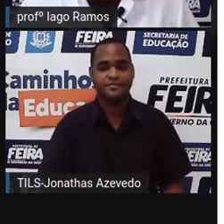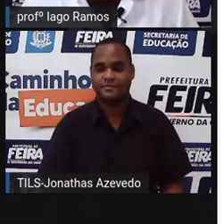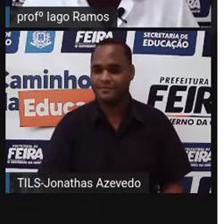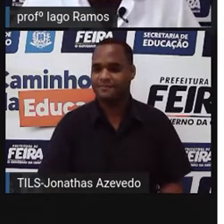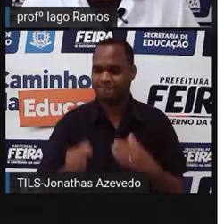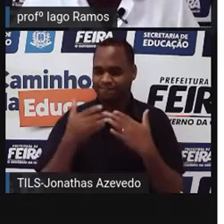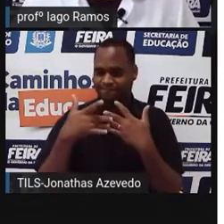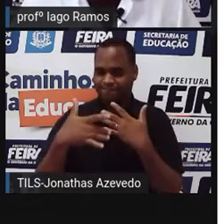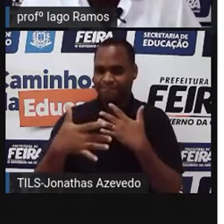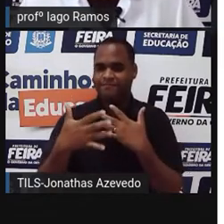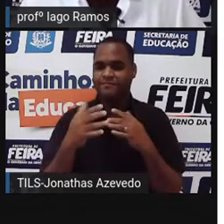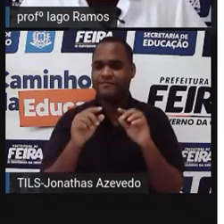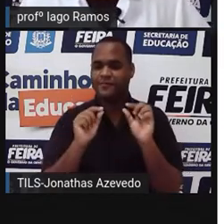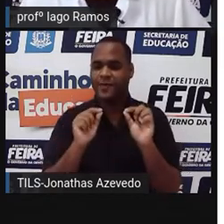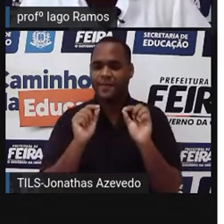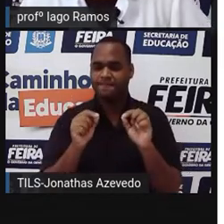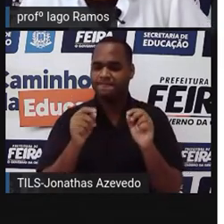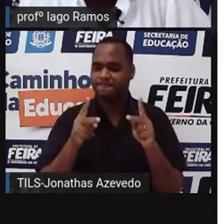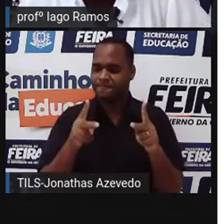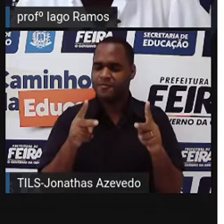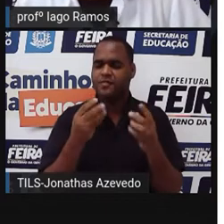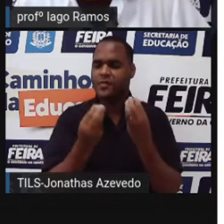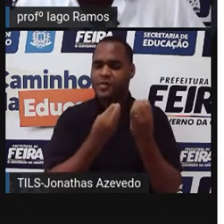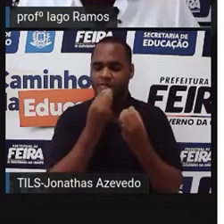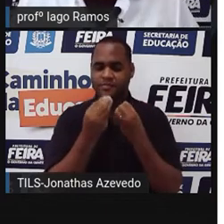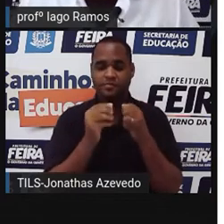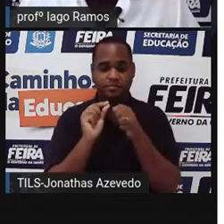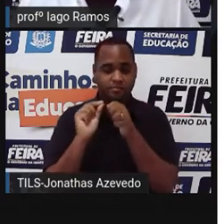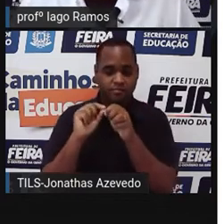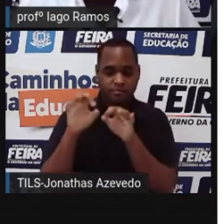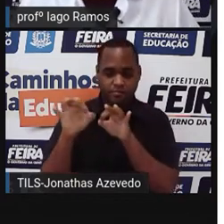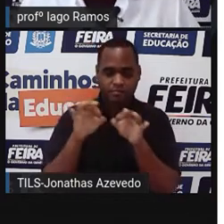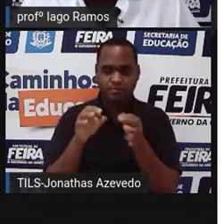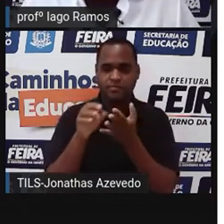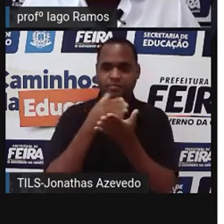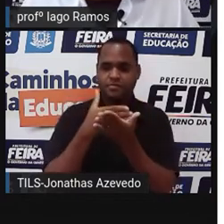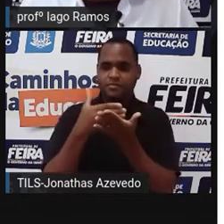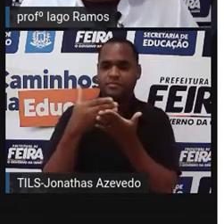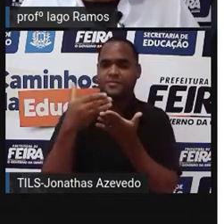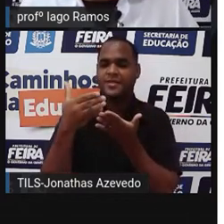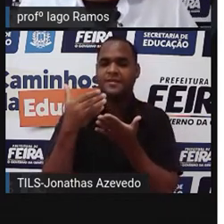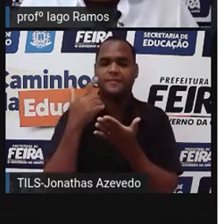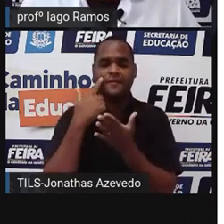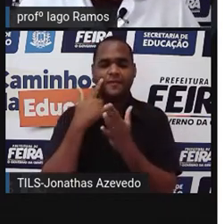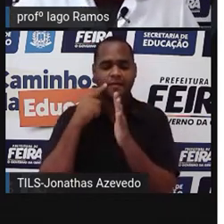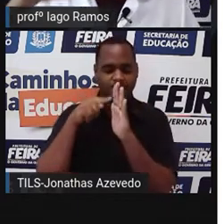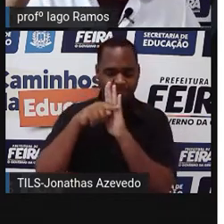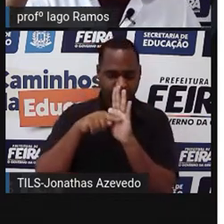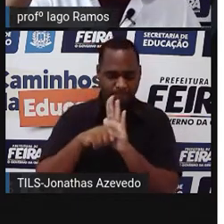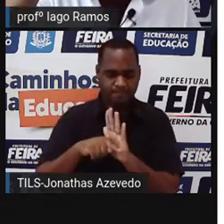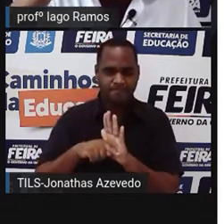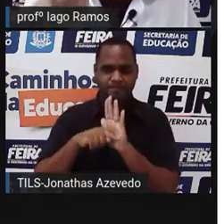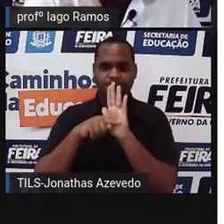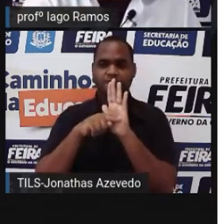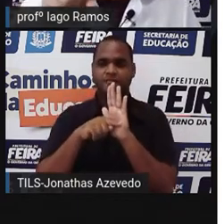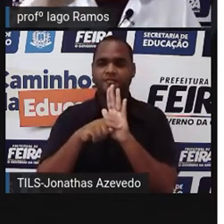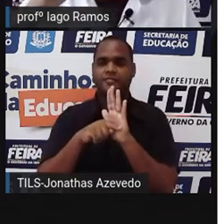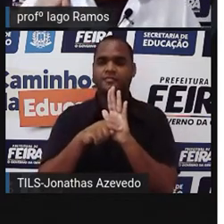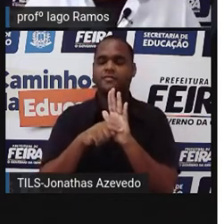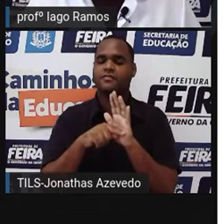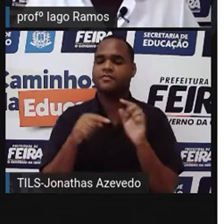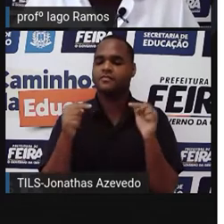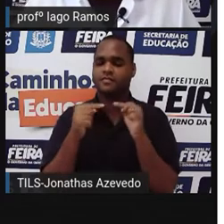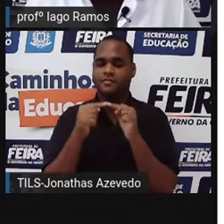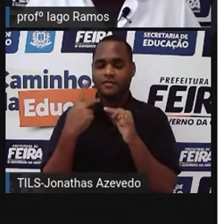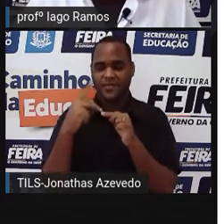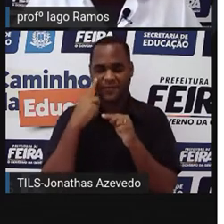vamos continuar aqui. E aí agora a gente vai começar a fazer uma investigaçãozinha sobre essa